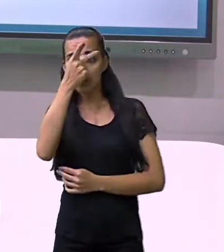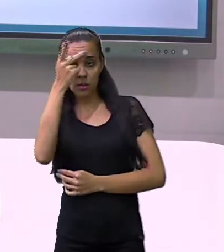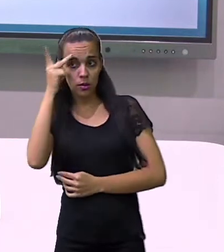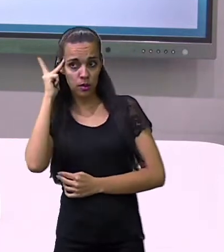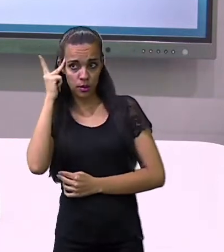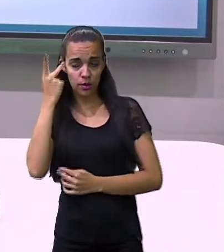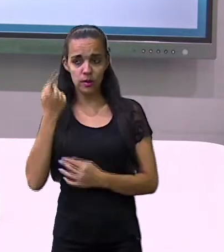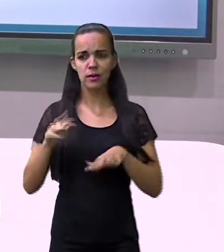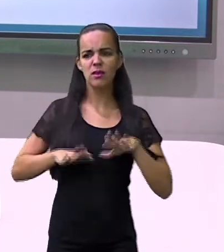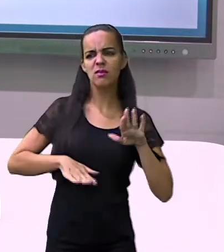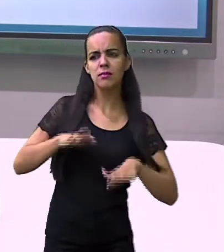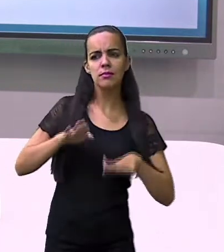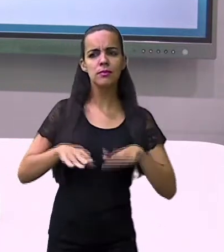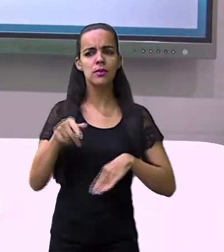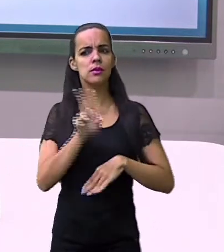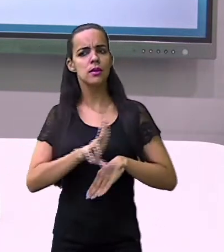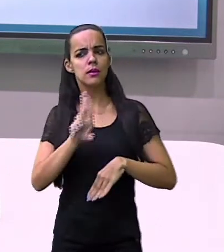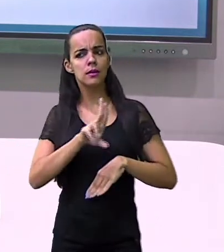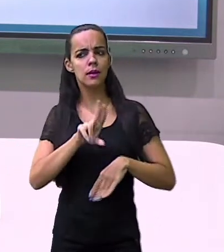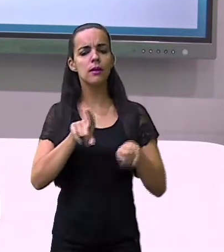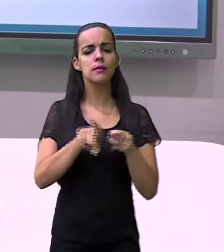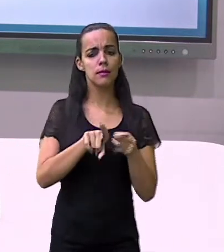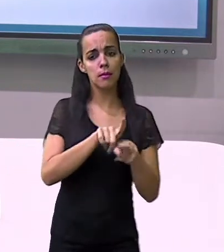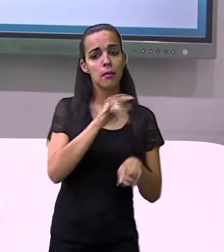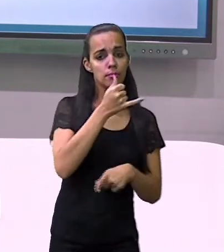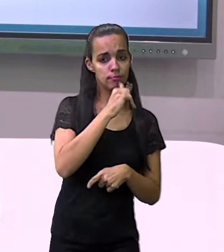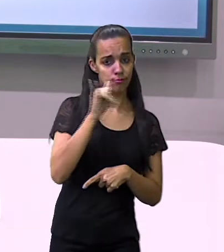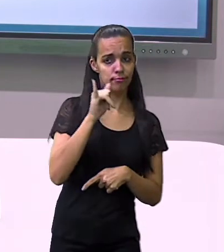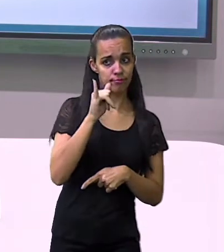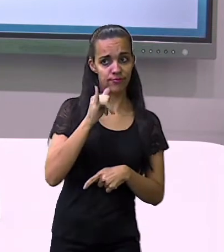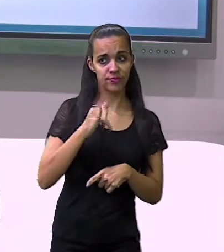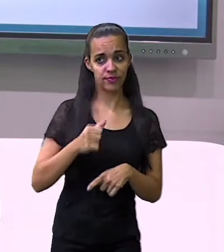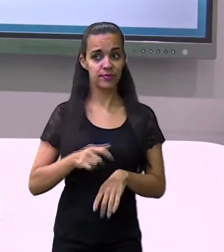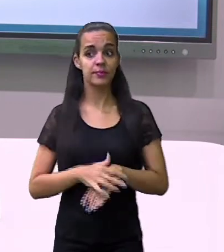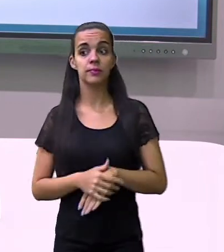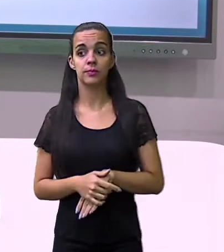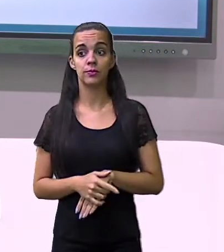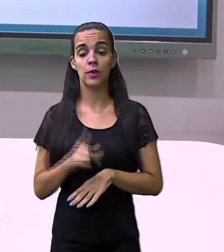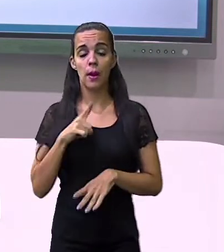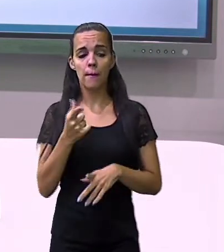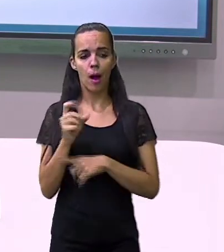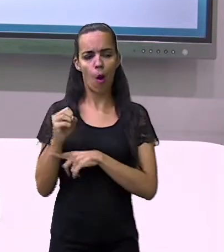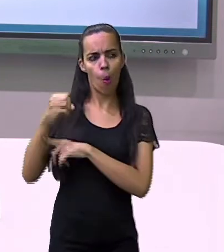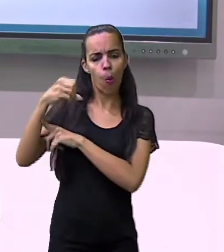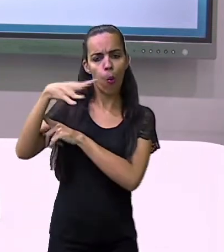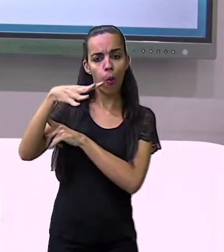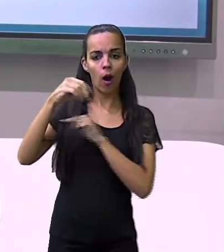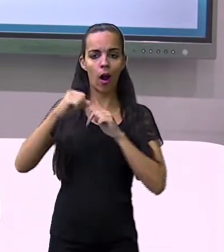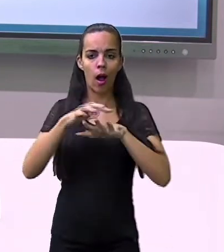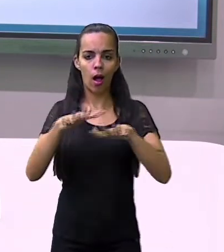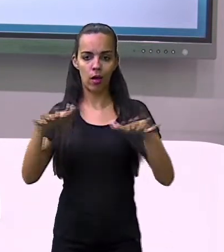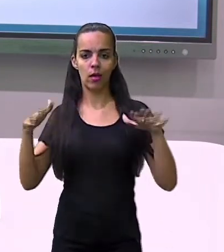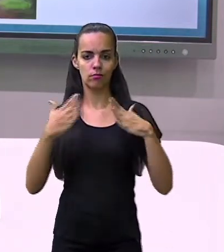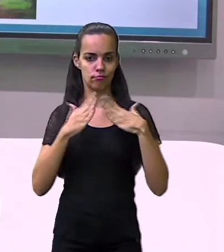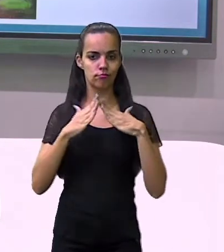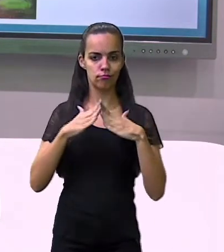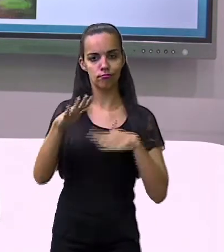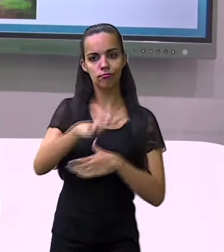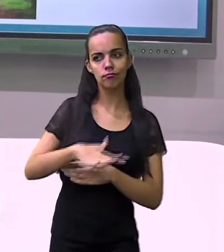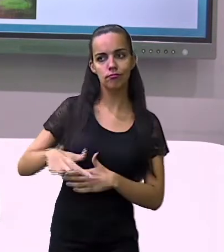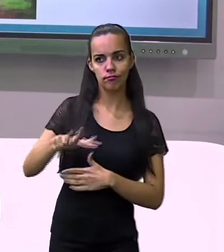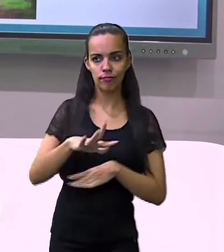elas geralmente utilizam lâmpadas elétricas para iluminar o ambiente, tá?